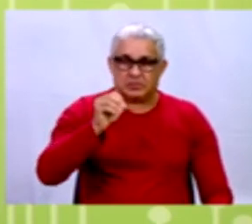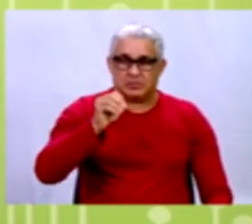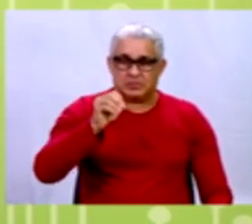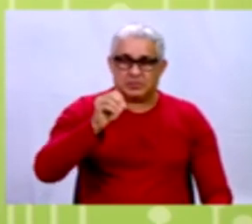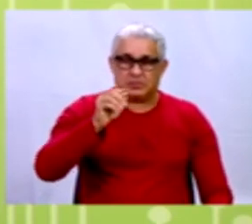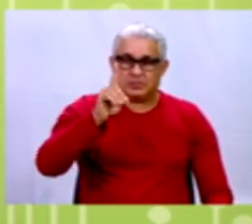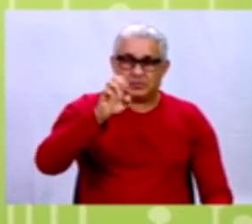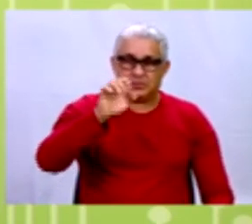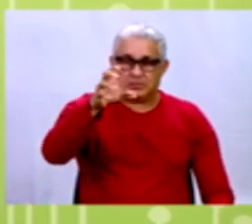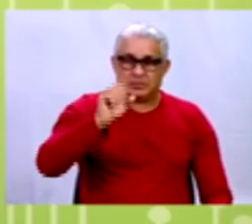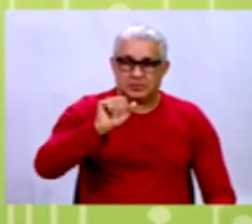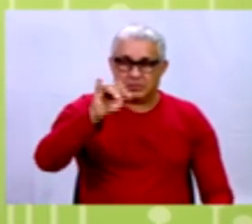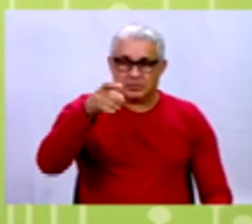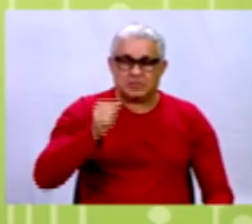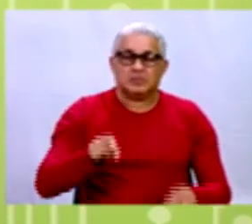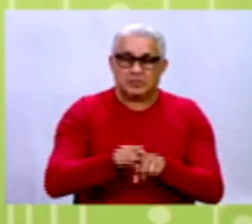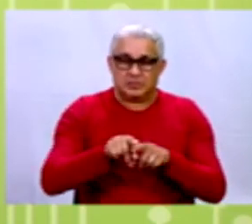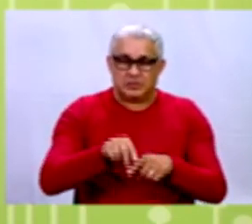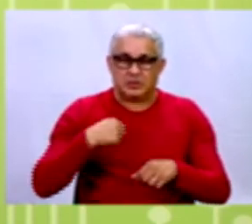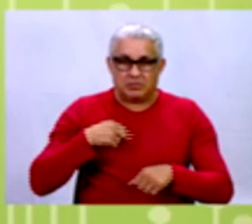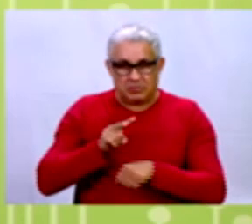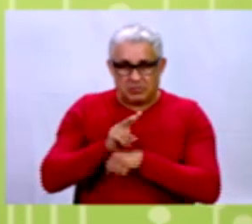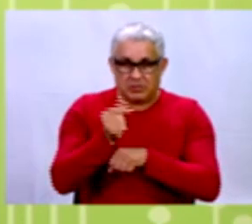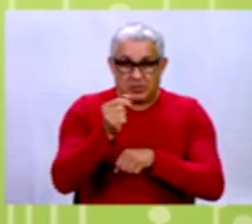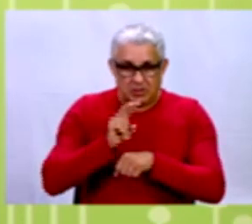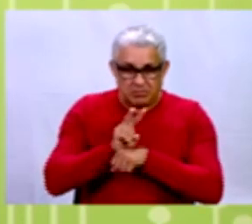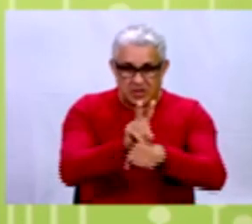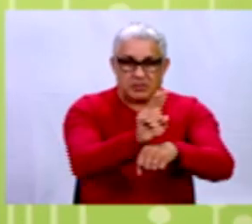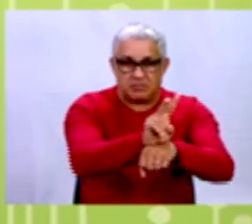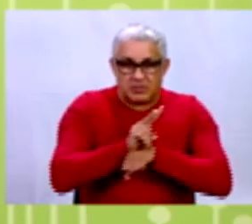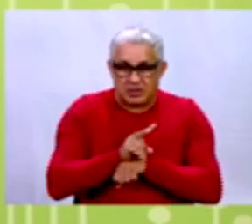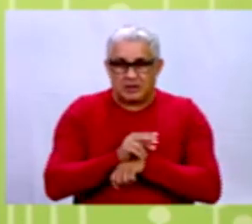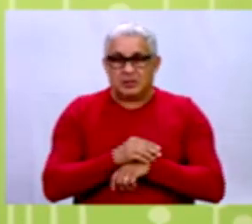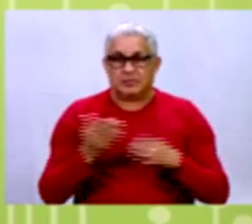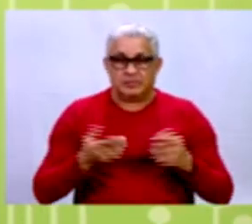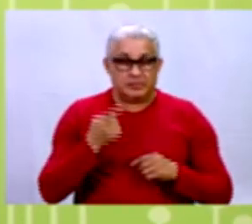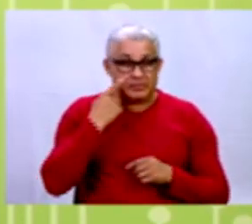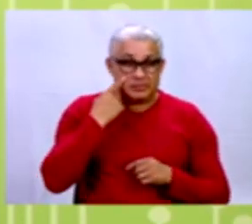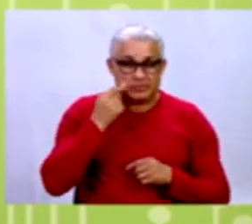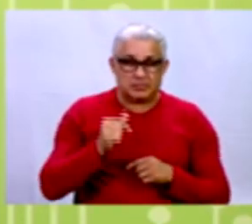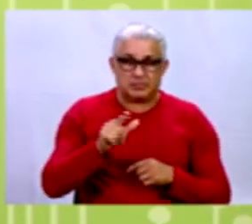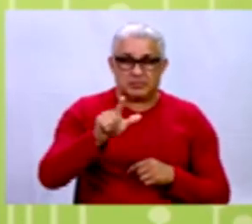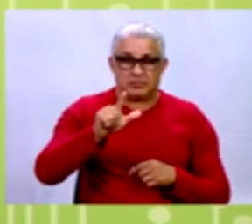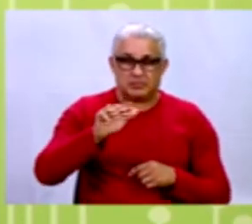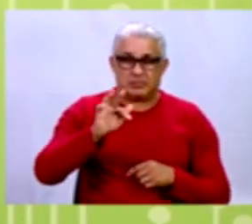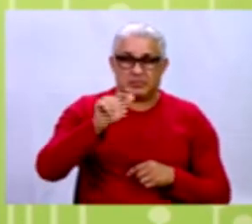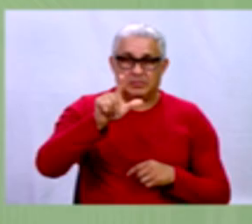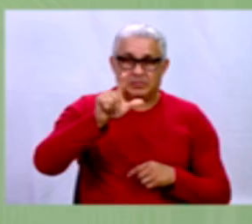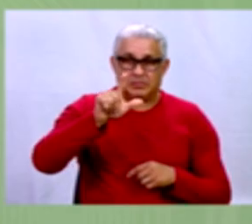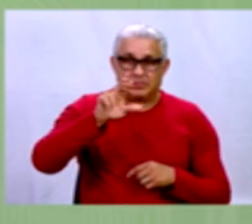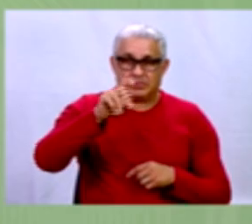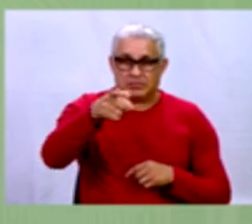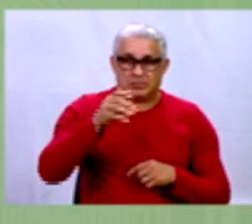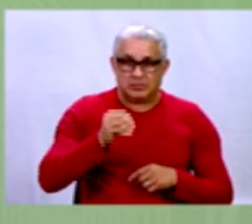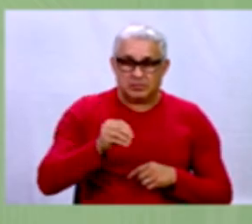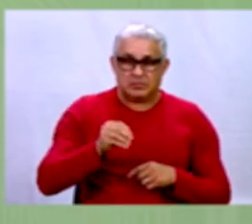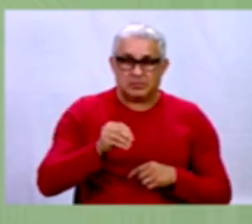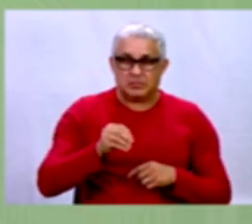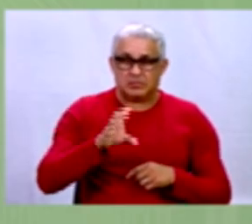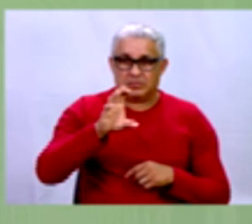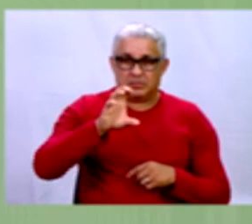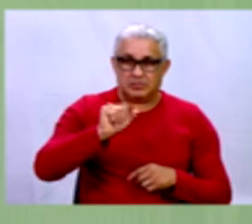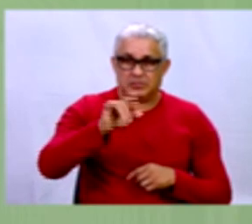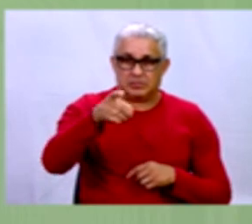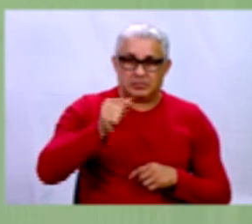emprestando ou quando a gente está recebendo dinheiro, né, emprestado. Agora vamos dar uma olhadinha aqui num fluxo de caixa pessoal. Eu não sei quem